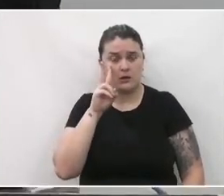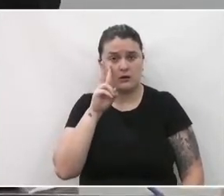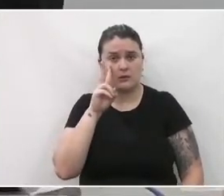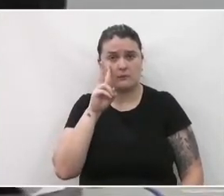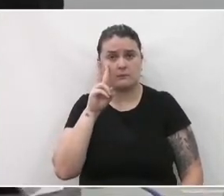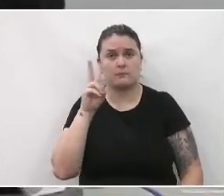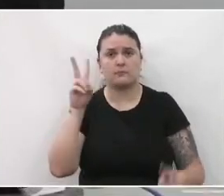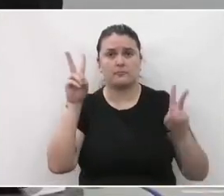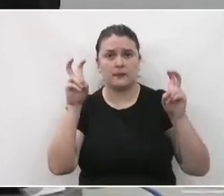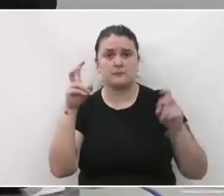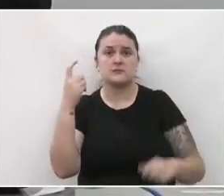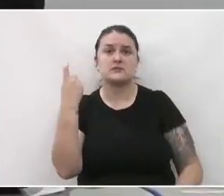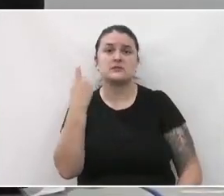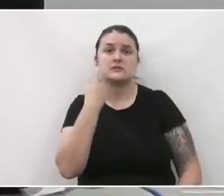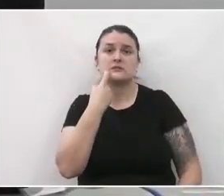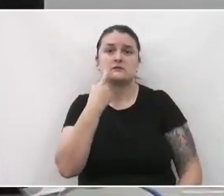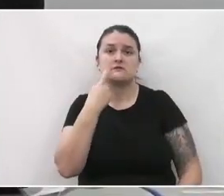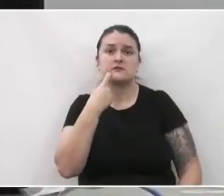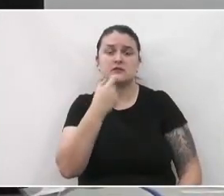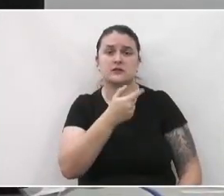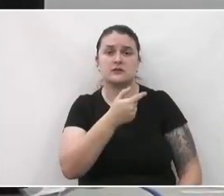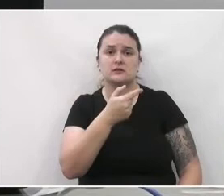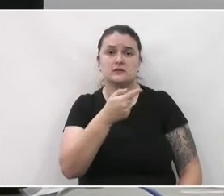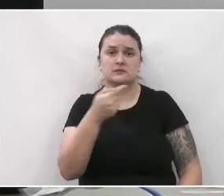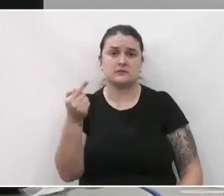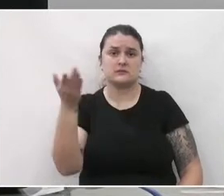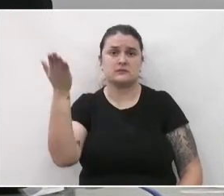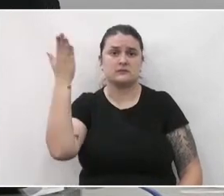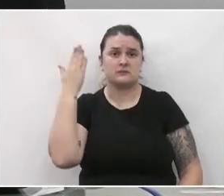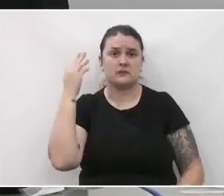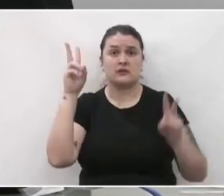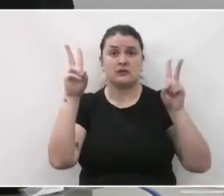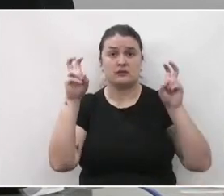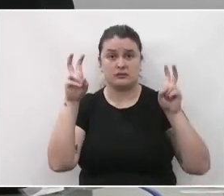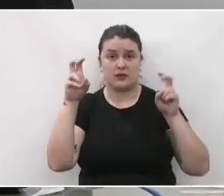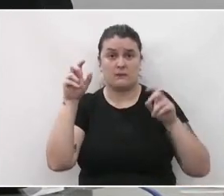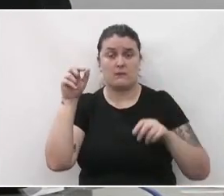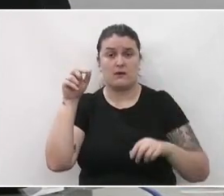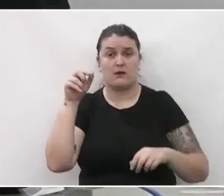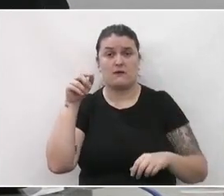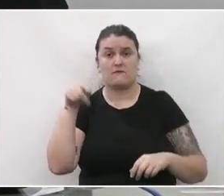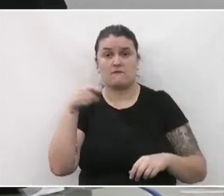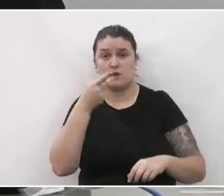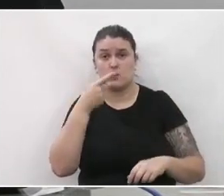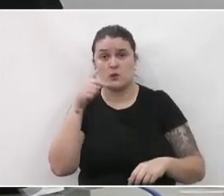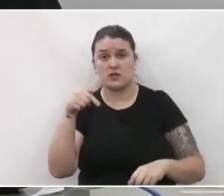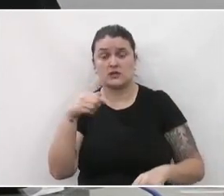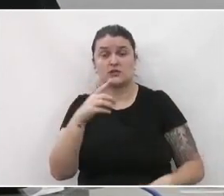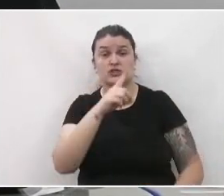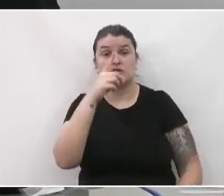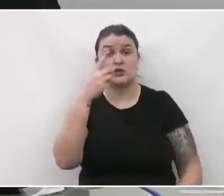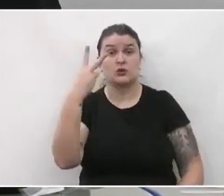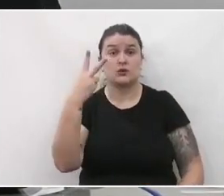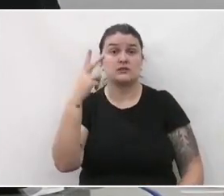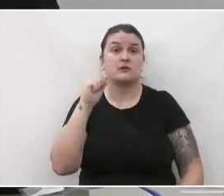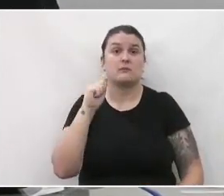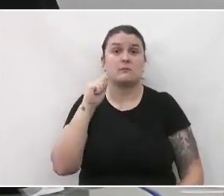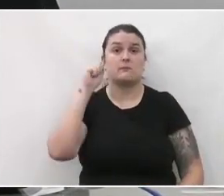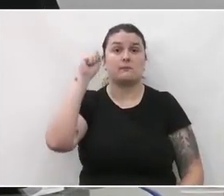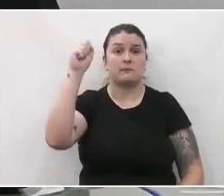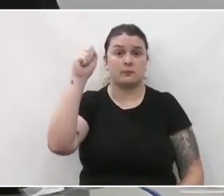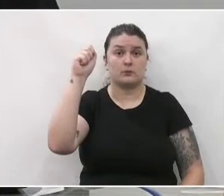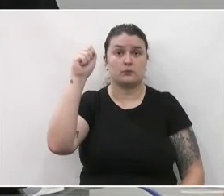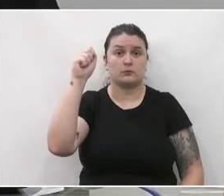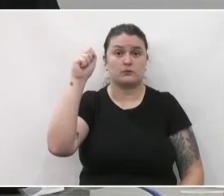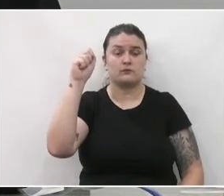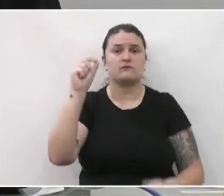respeito da sexta-feira anterior, né, um assunto que foi abordado aqui, dia 2 de abril,